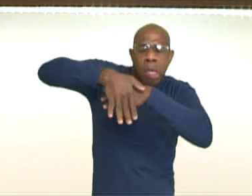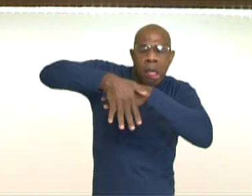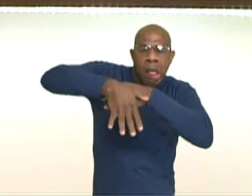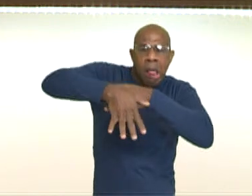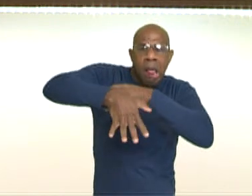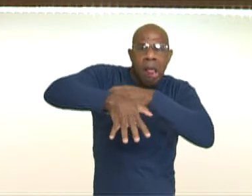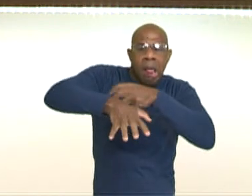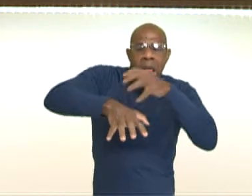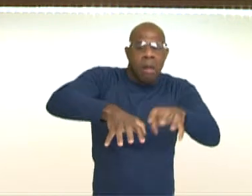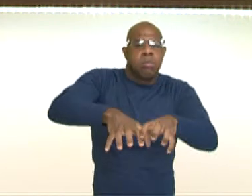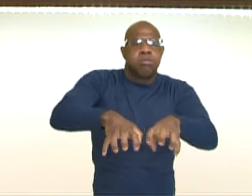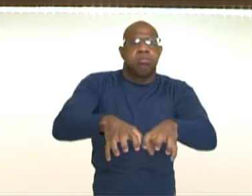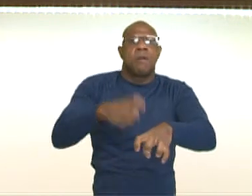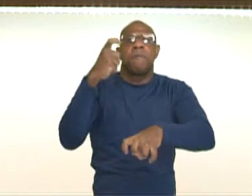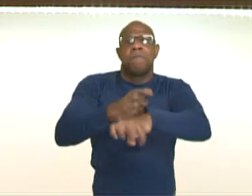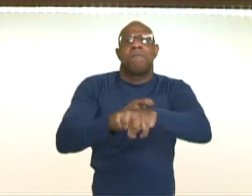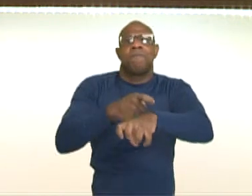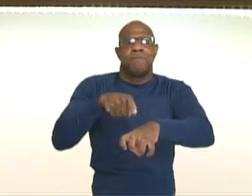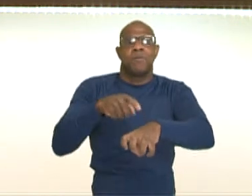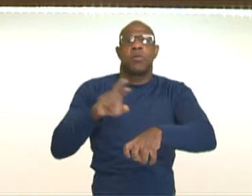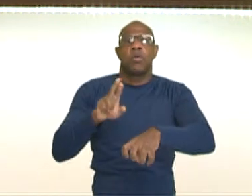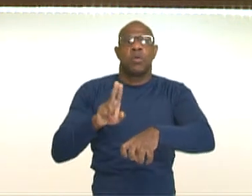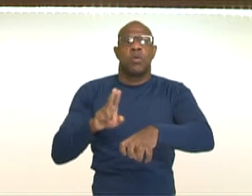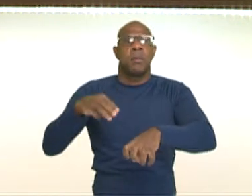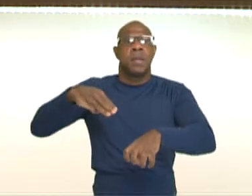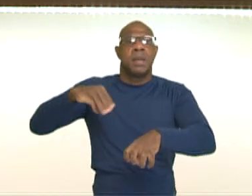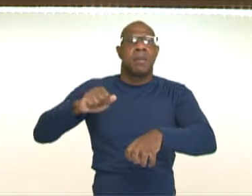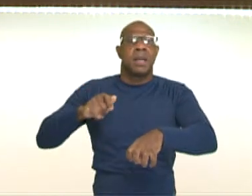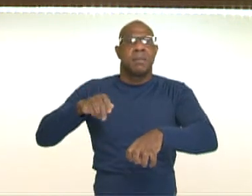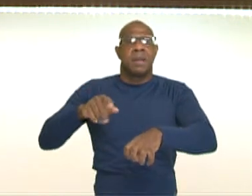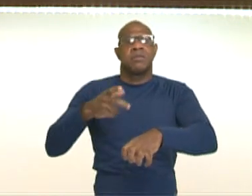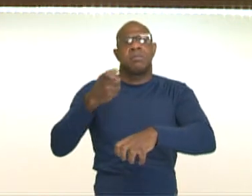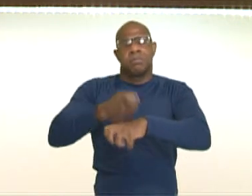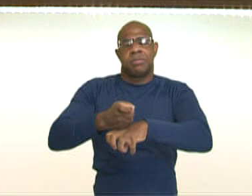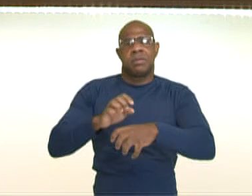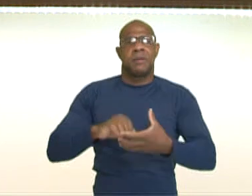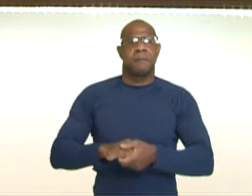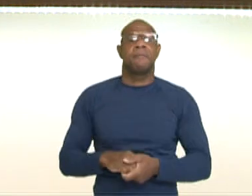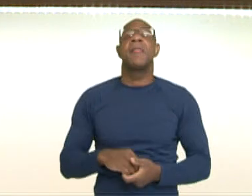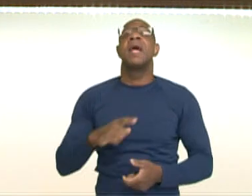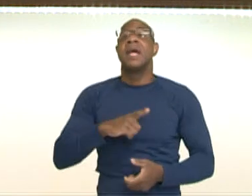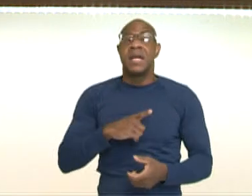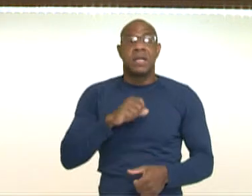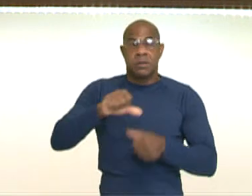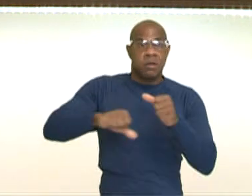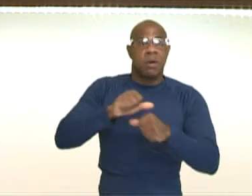rocha magmática ou ígnea. Dois exemplos que nós podemos destacar é o granito e o